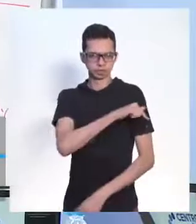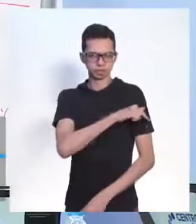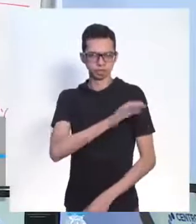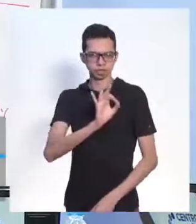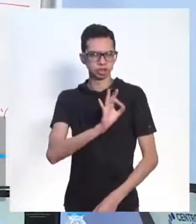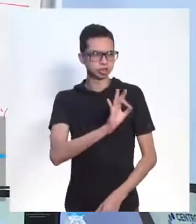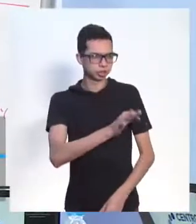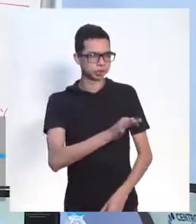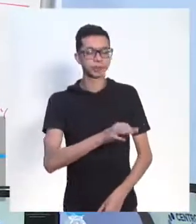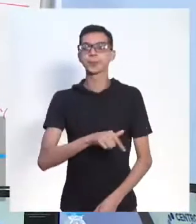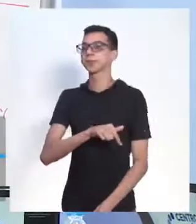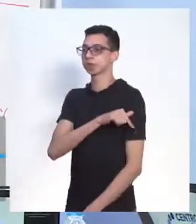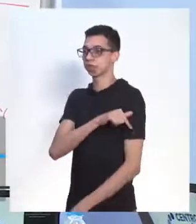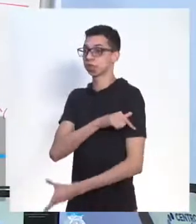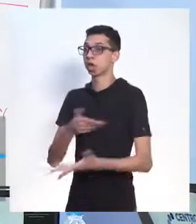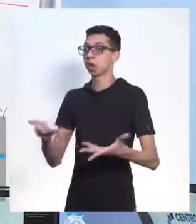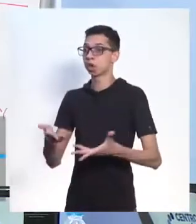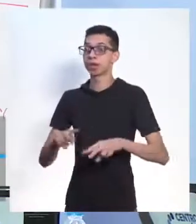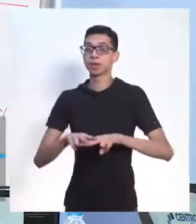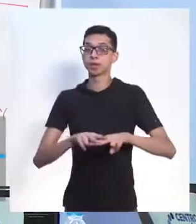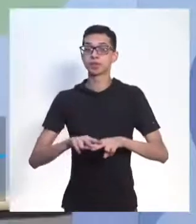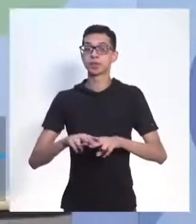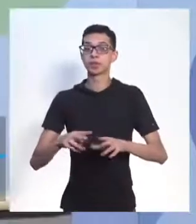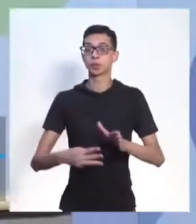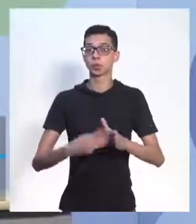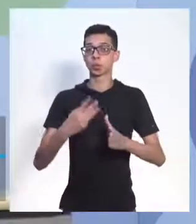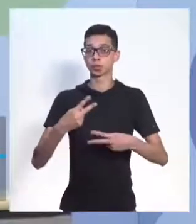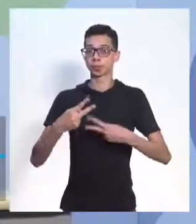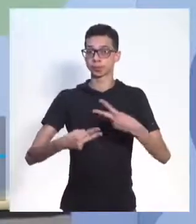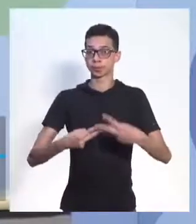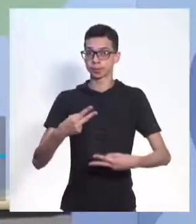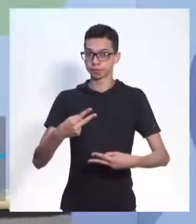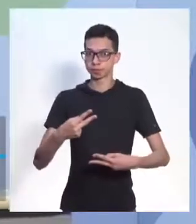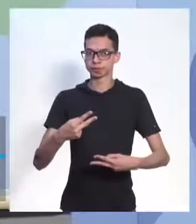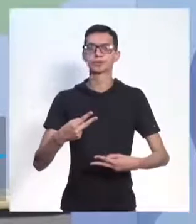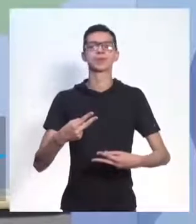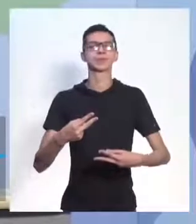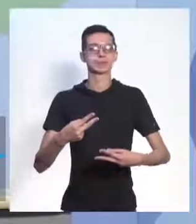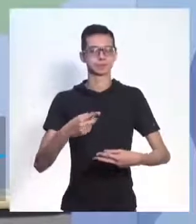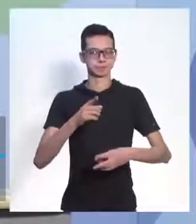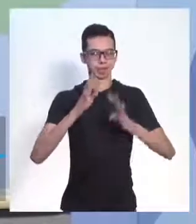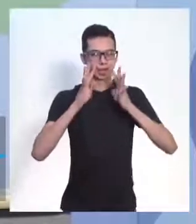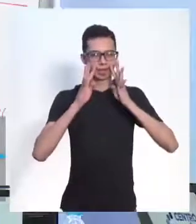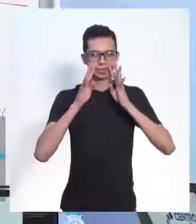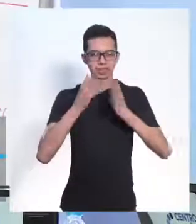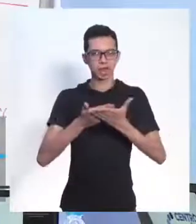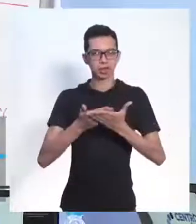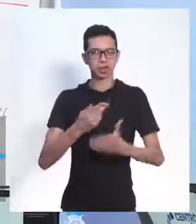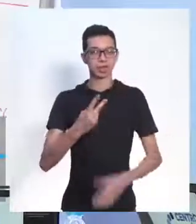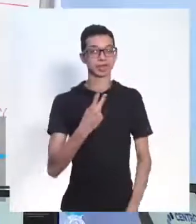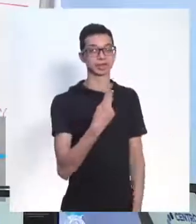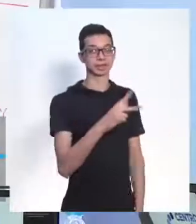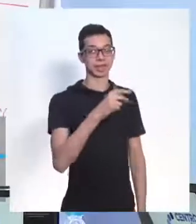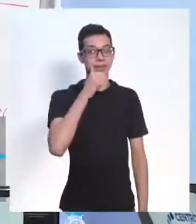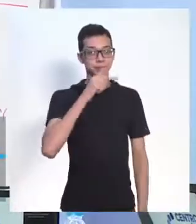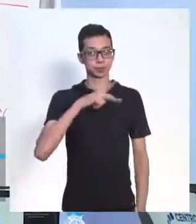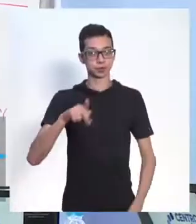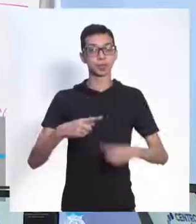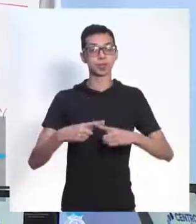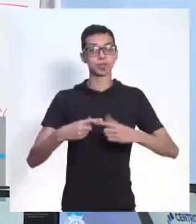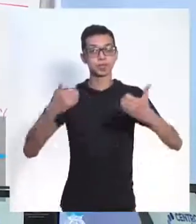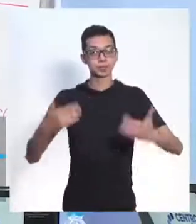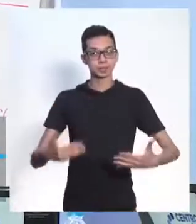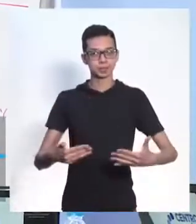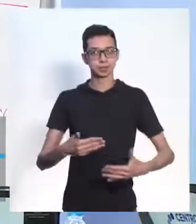7º ano. E vamos rever agora no 4º bimestre. Isso, então ó, vocês podem assistir a aula da professora Antônia também, que ela está explicando o passado lá para